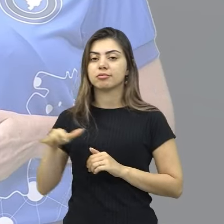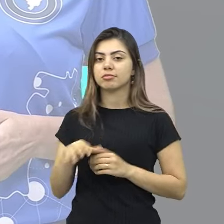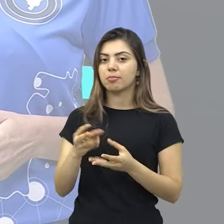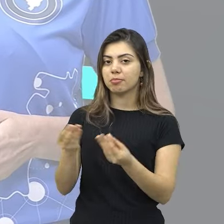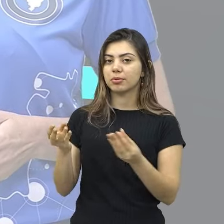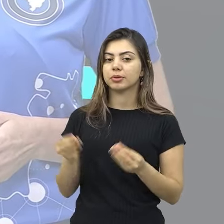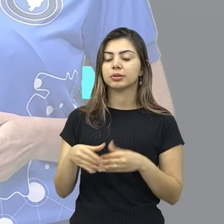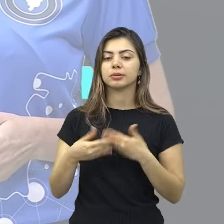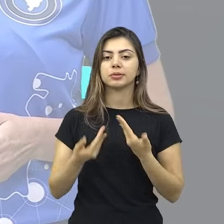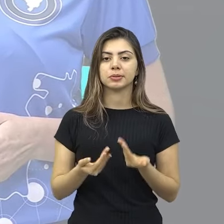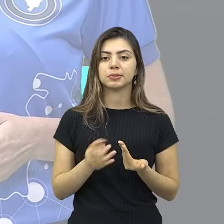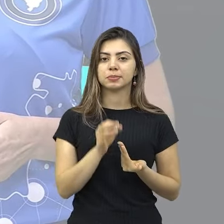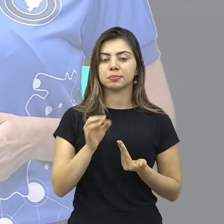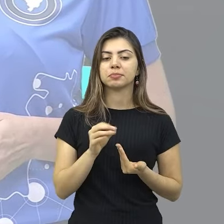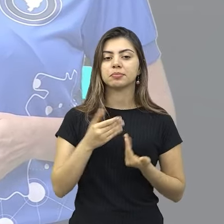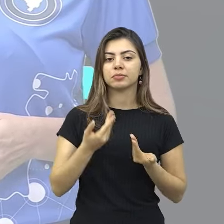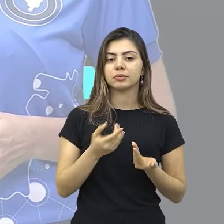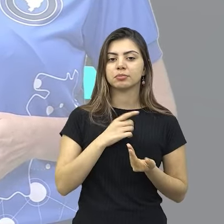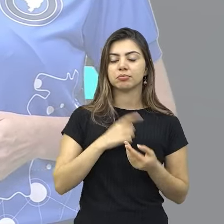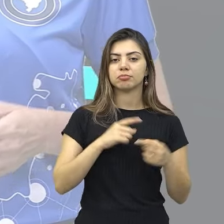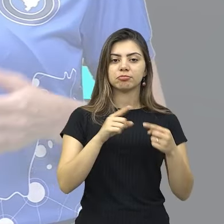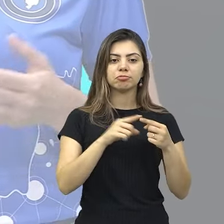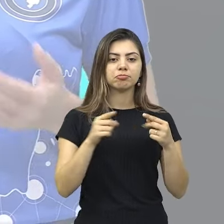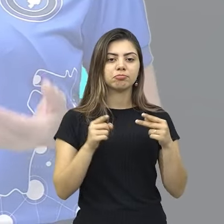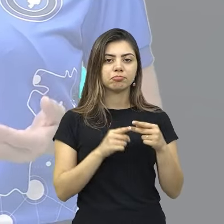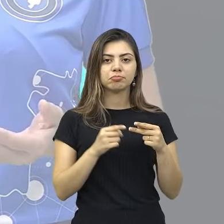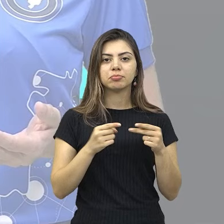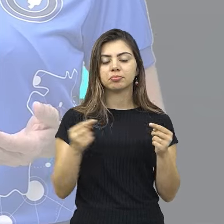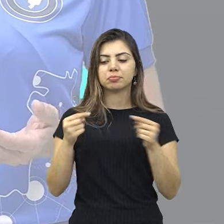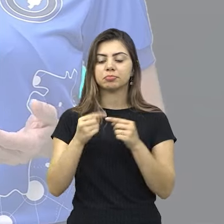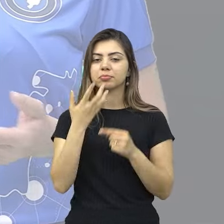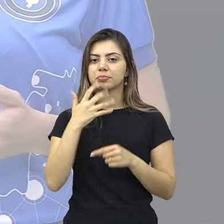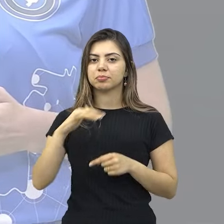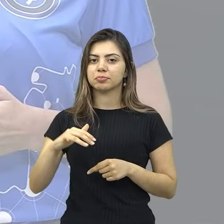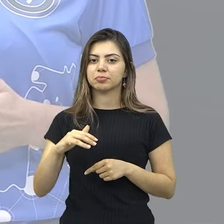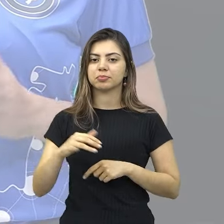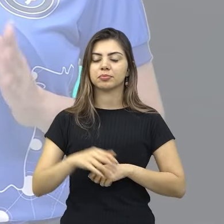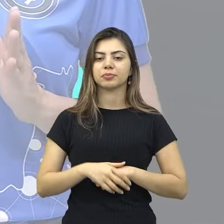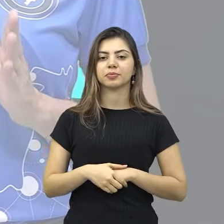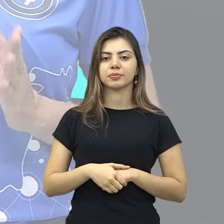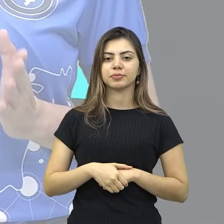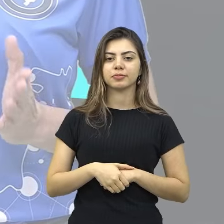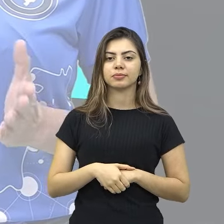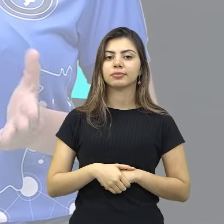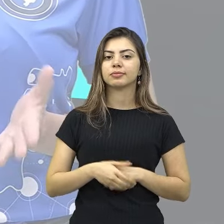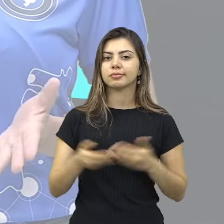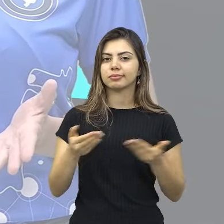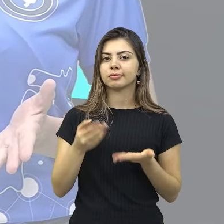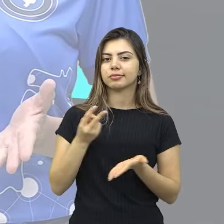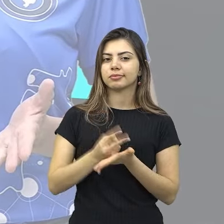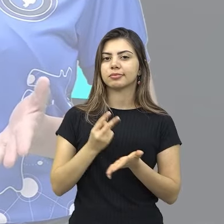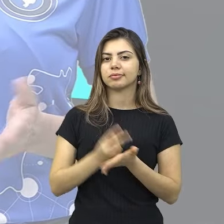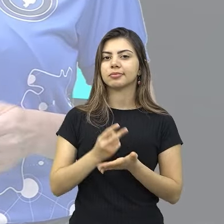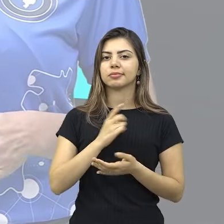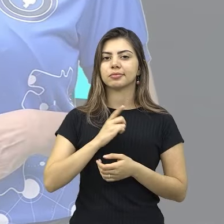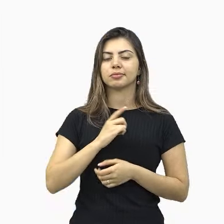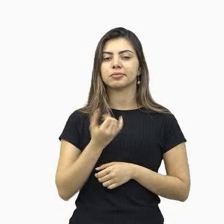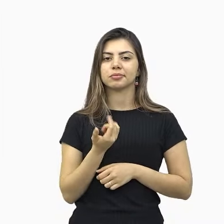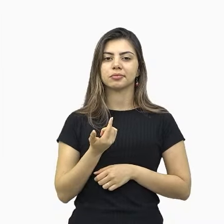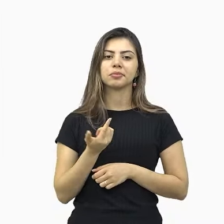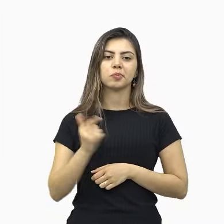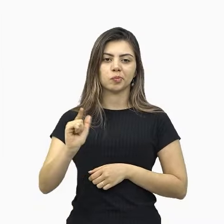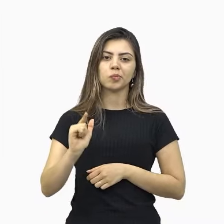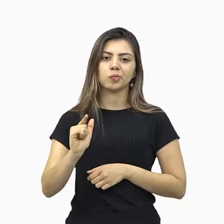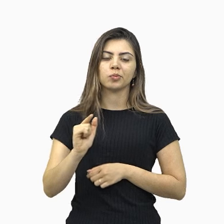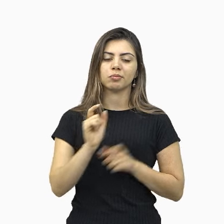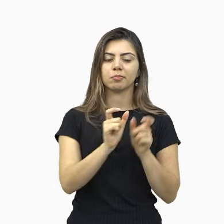Então, singular, child, plural, children. Vamos continuar vendo um pouquinho mais do vocabulário,